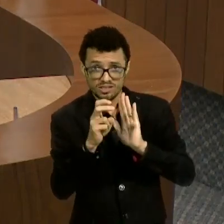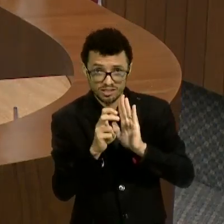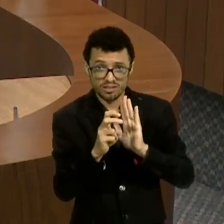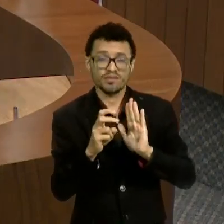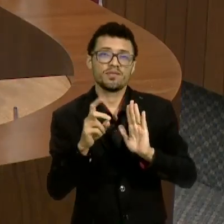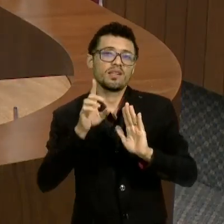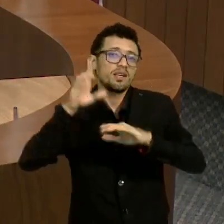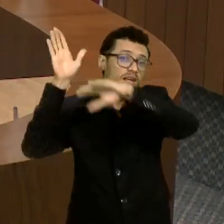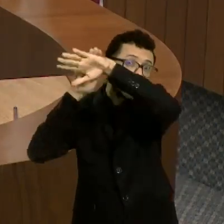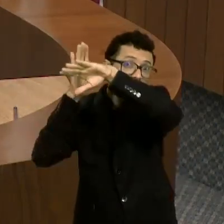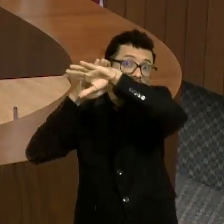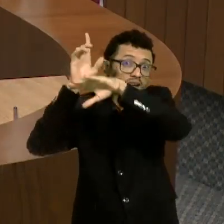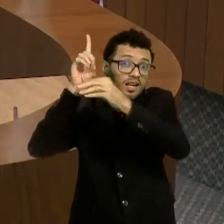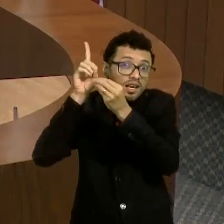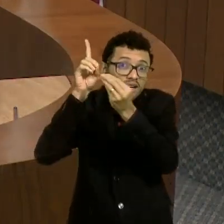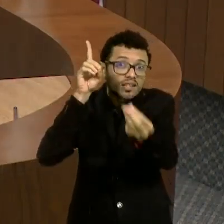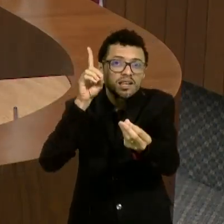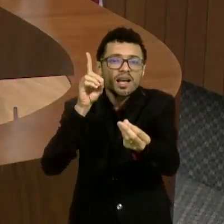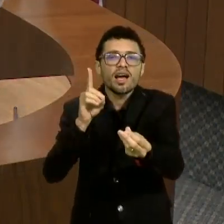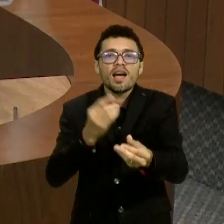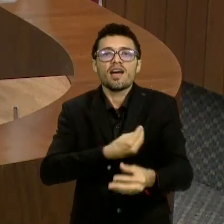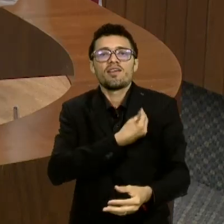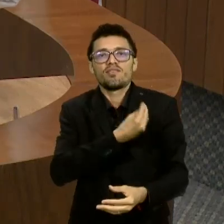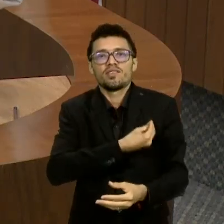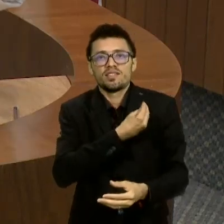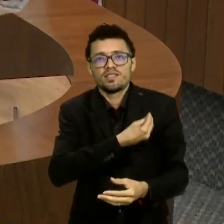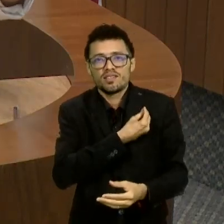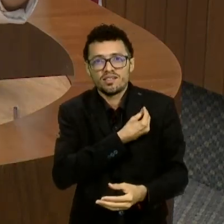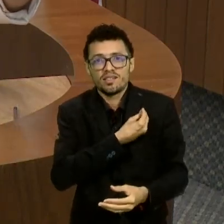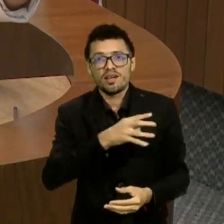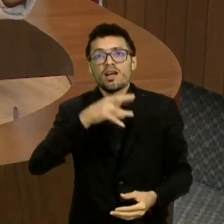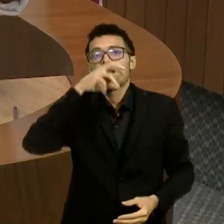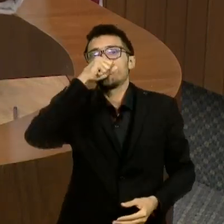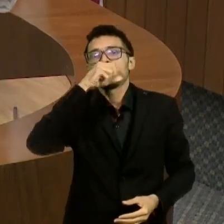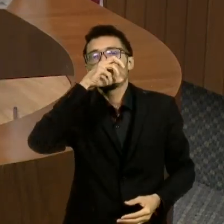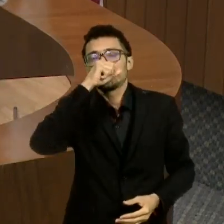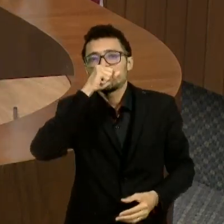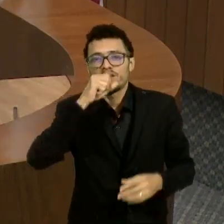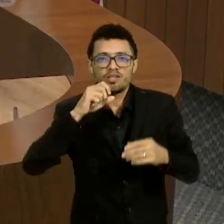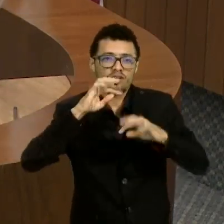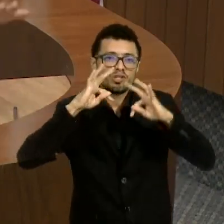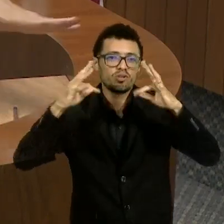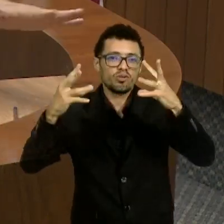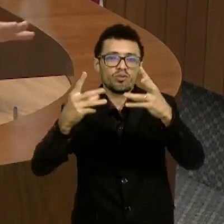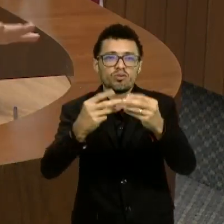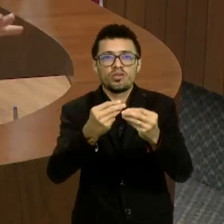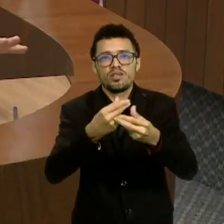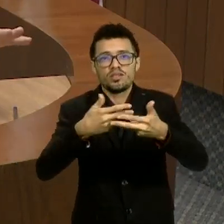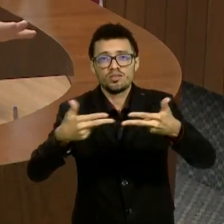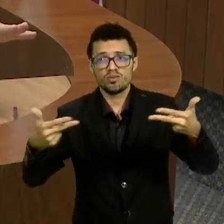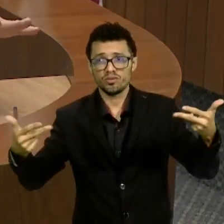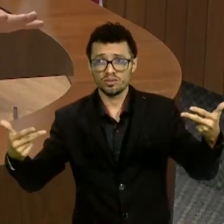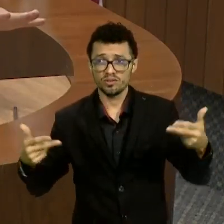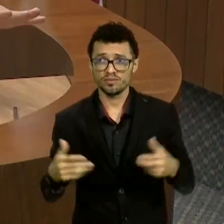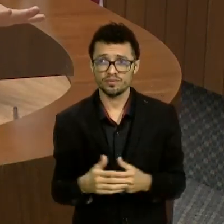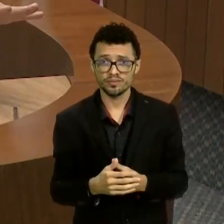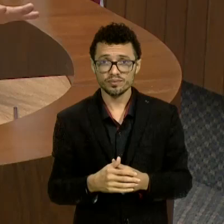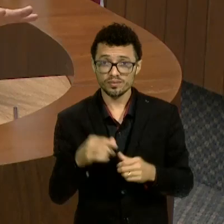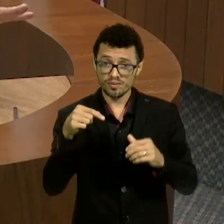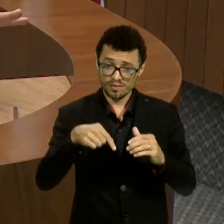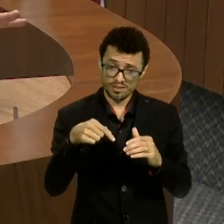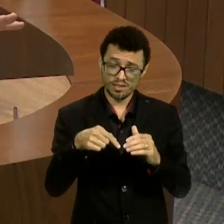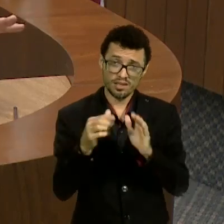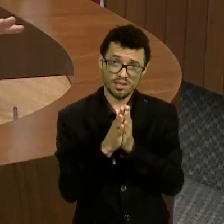vida o flego e as e as demais coisa essas passagens bíblicas meus